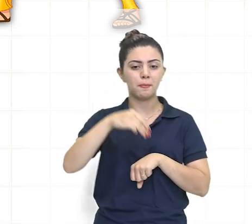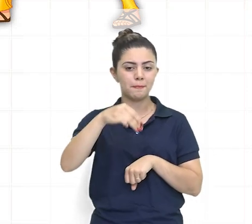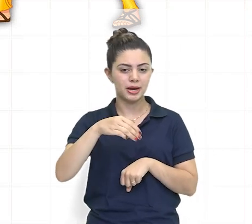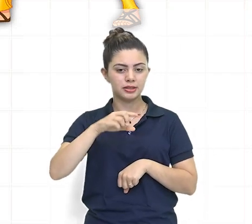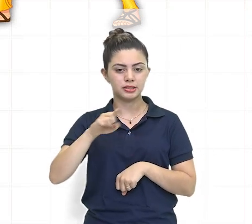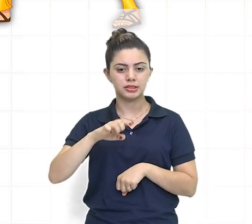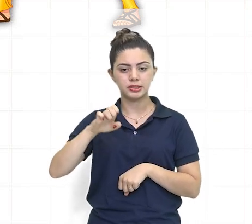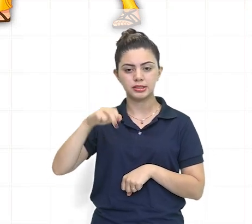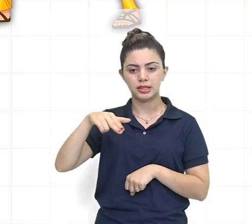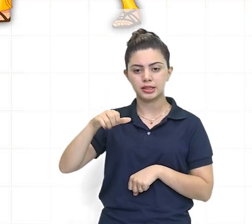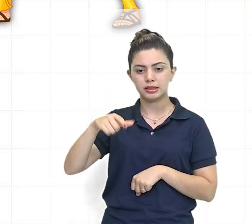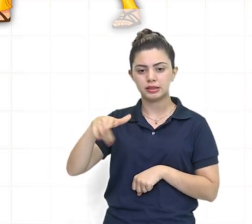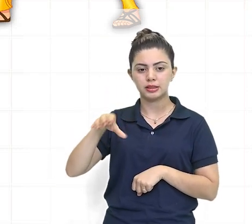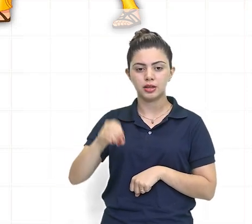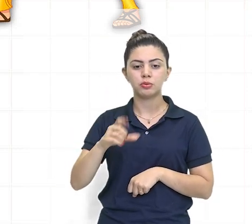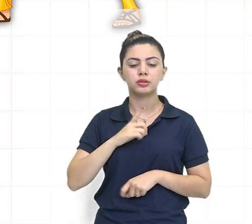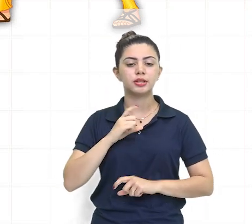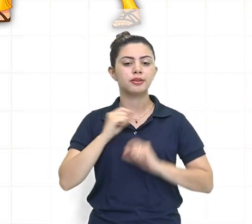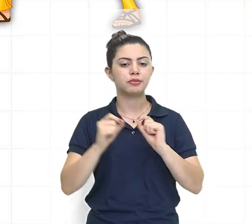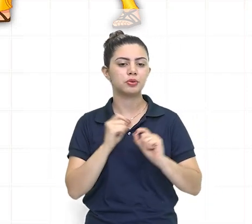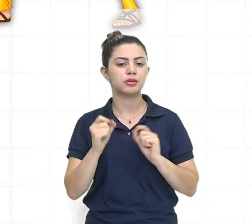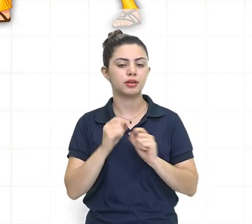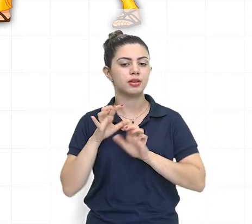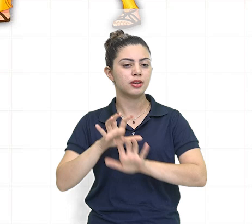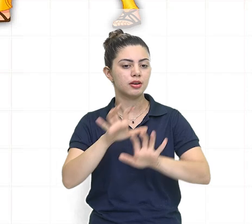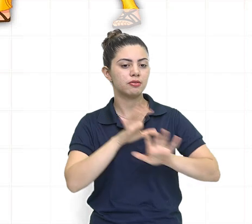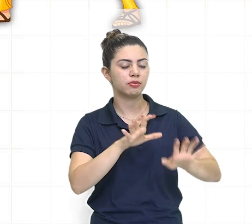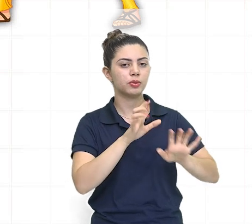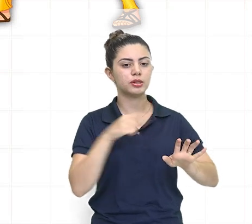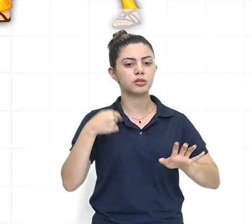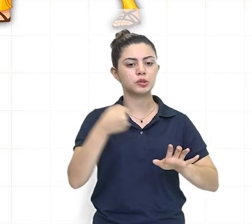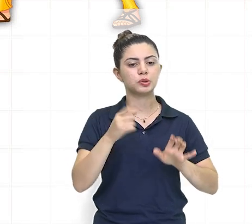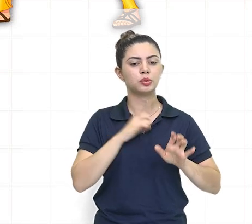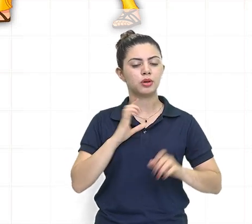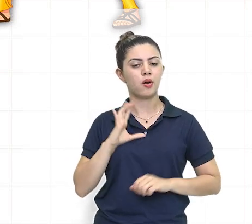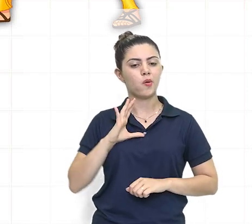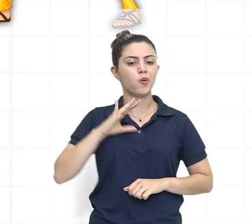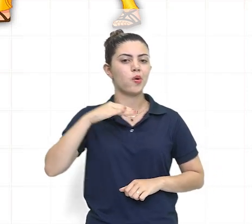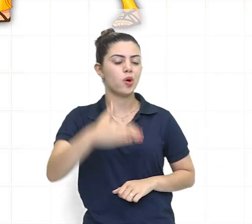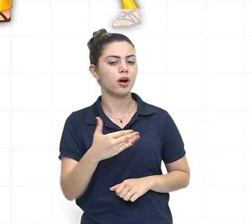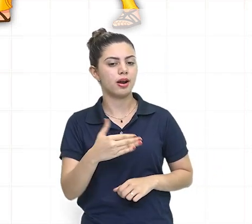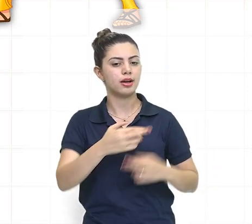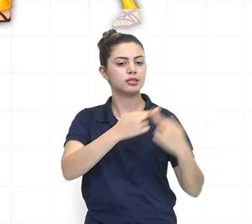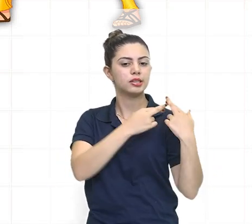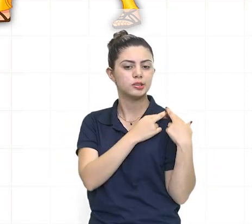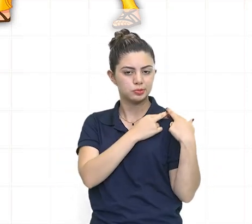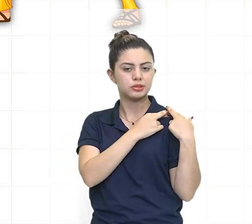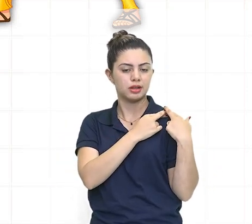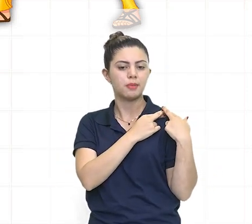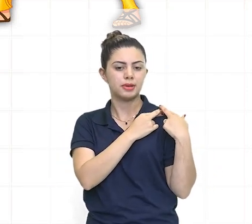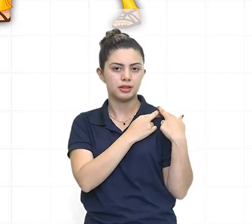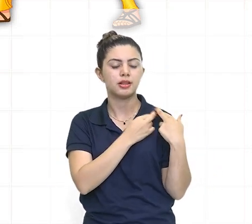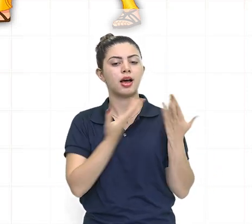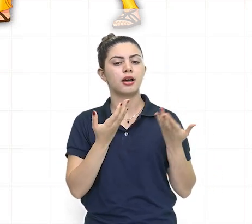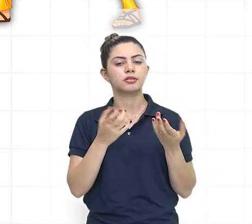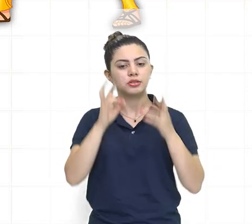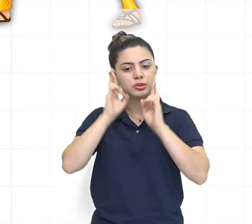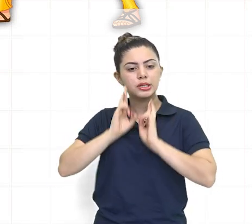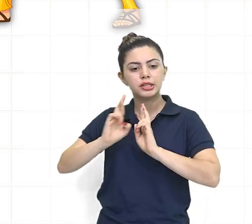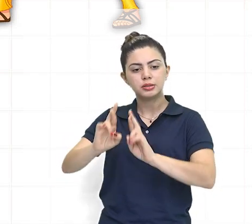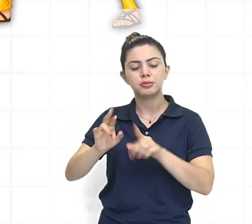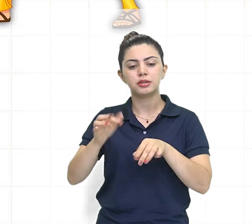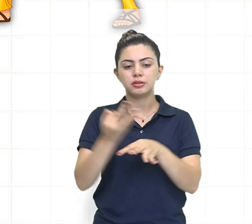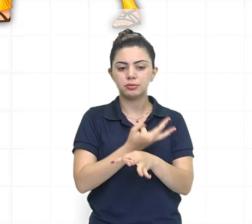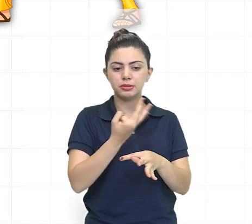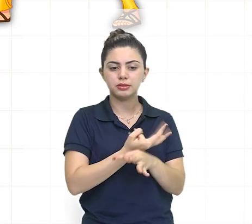influente. Encorajou a virtude, o dever, a tolerância e a perseverança. Os filósofos gregos, então,